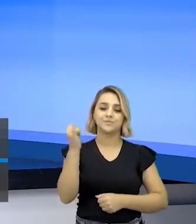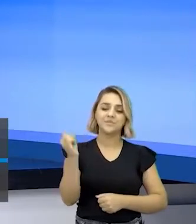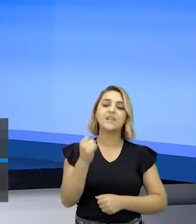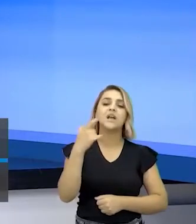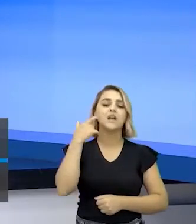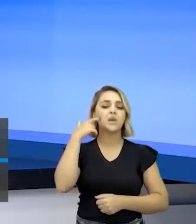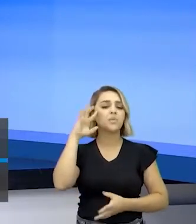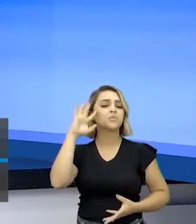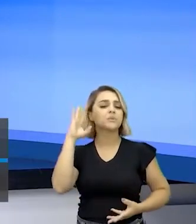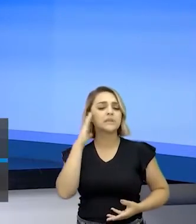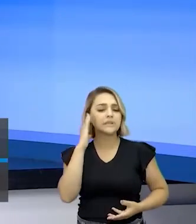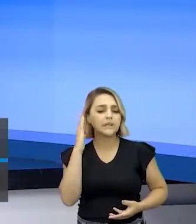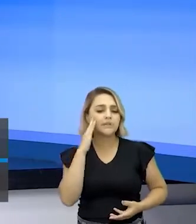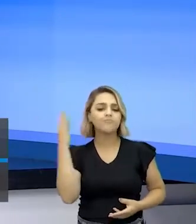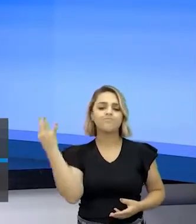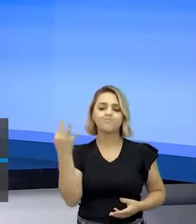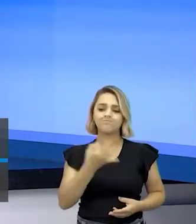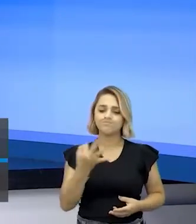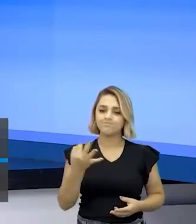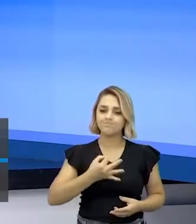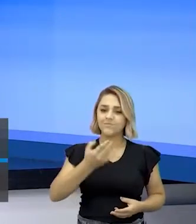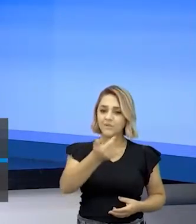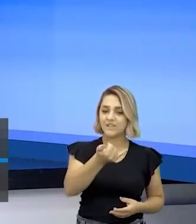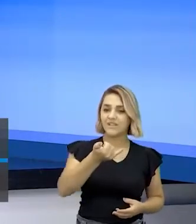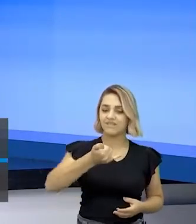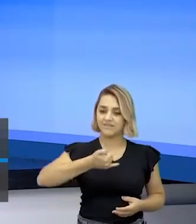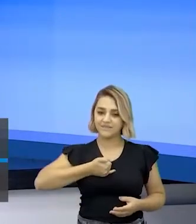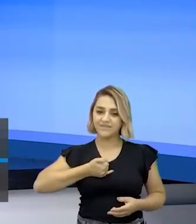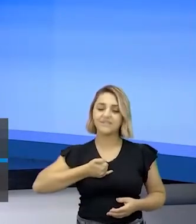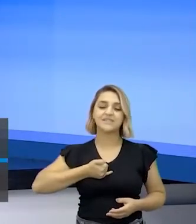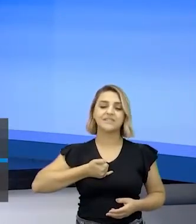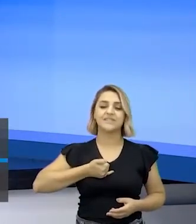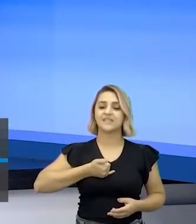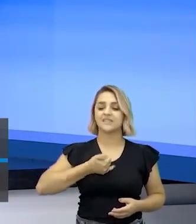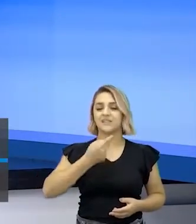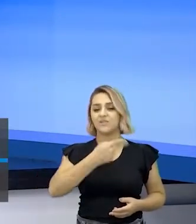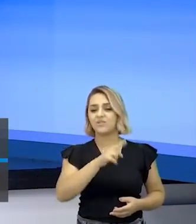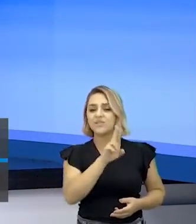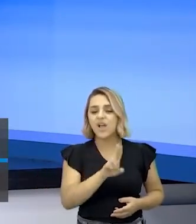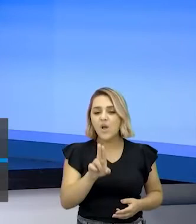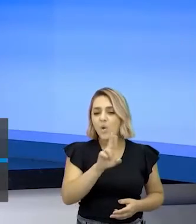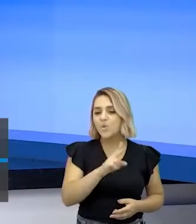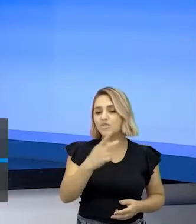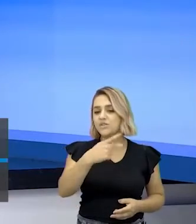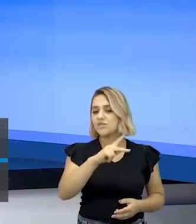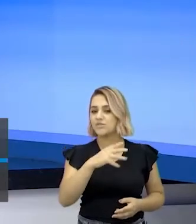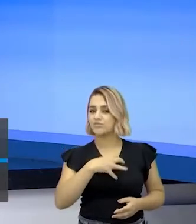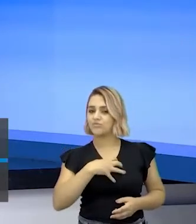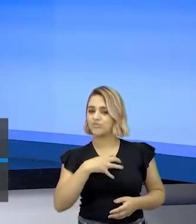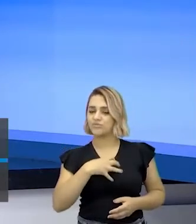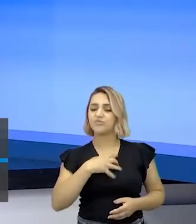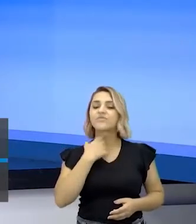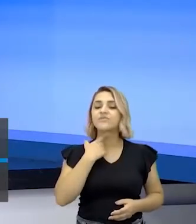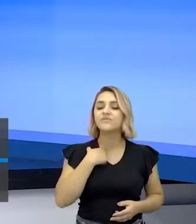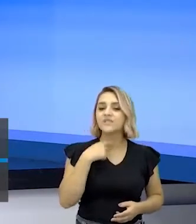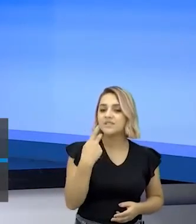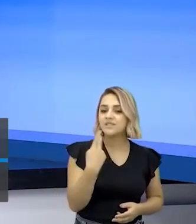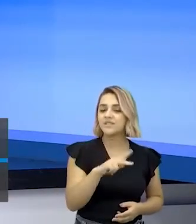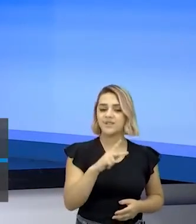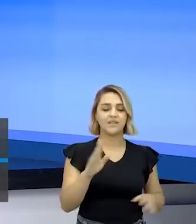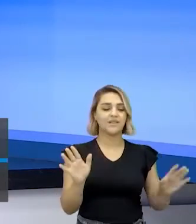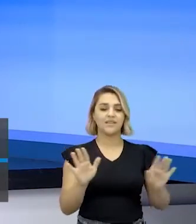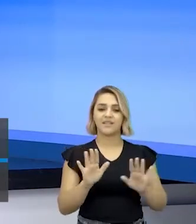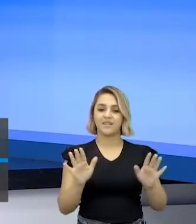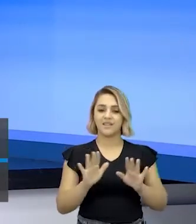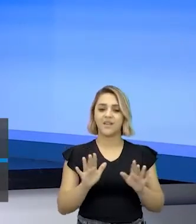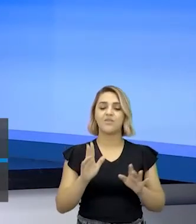coloca. O que nós estamos dizendo aqui não é para que você use do jeito que você quer, a sua maneira. Não, mas é que você se reconheça